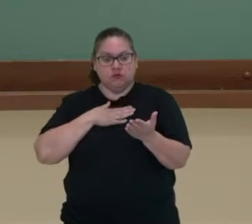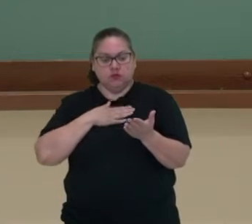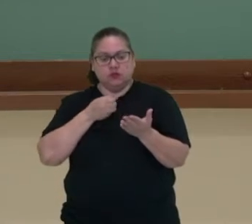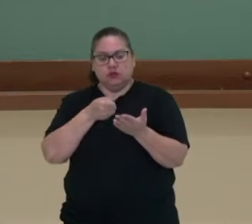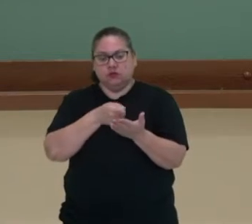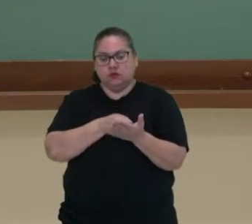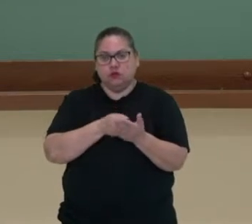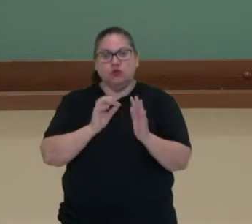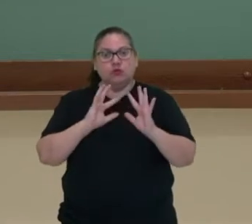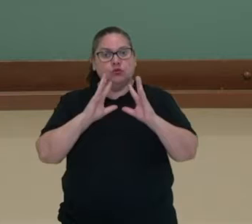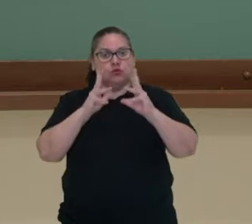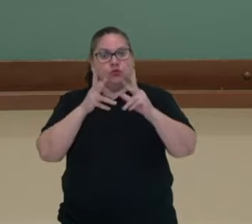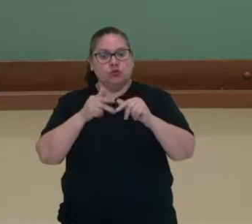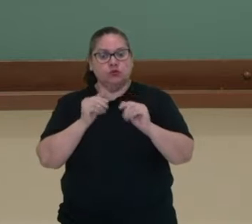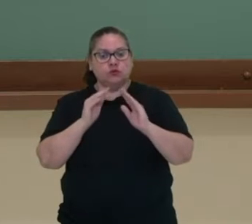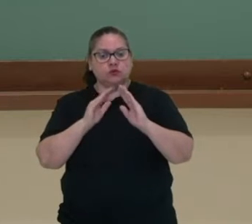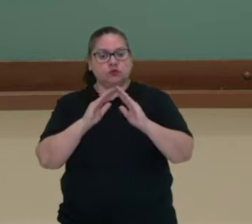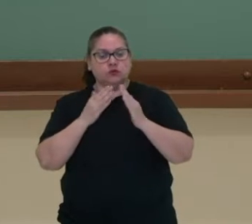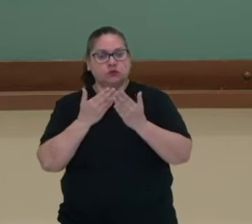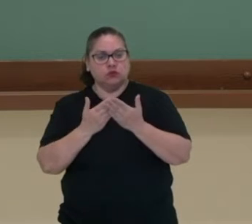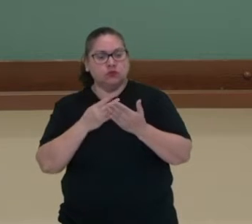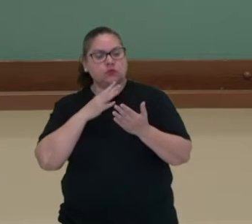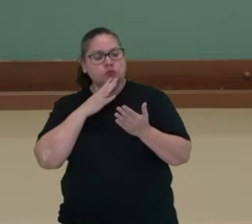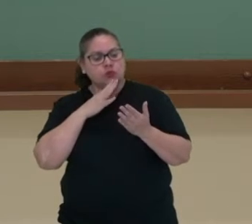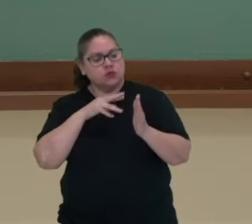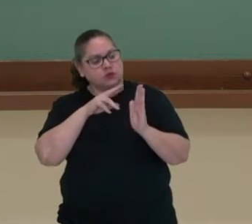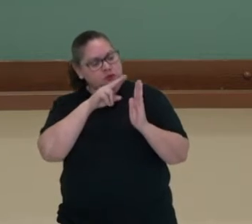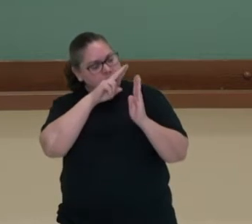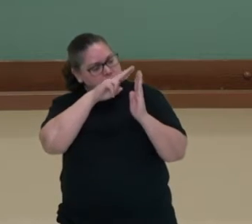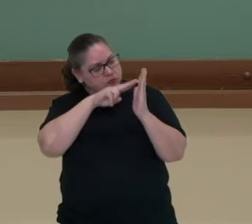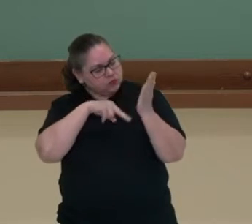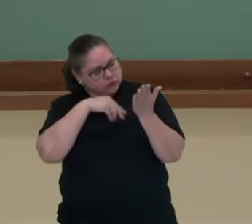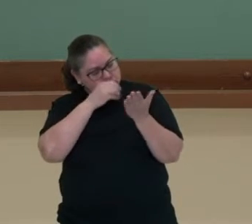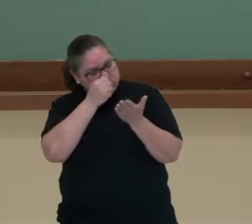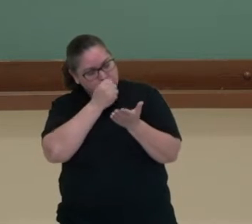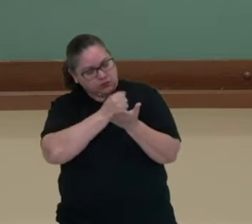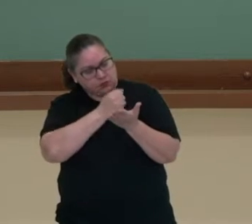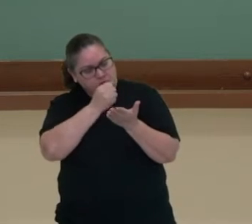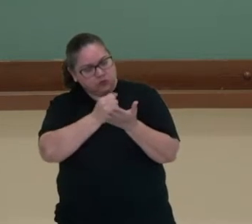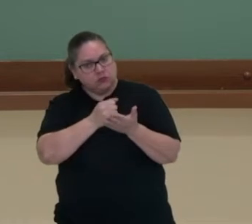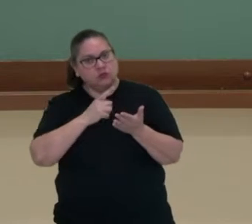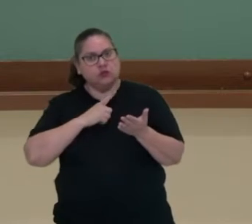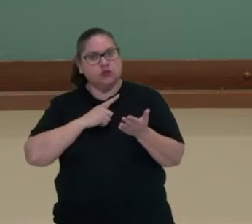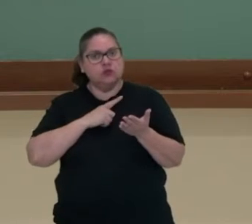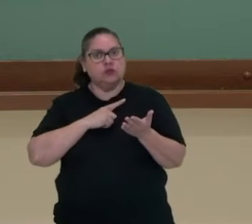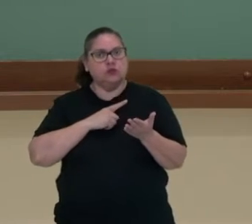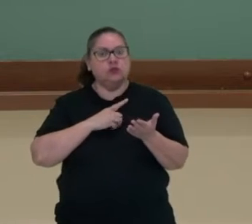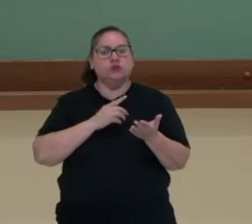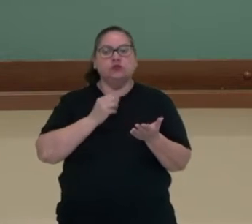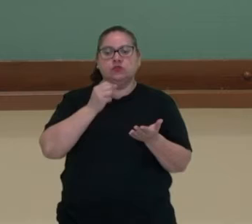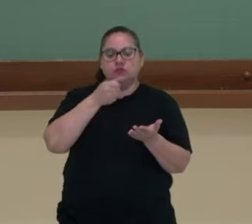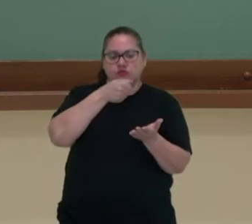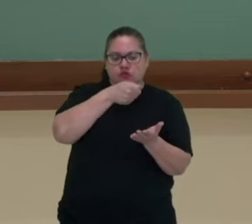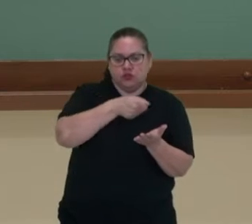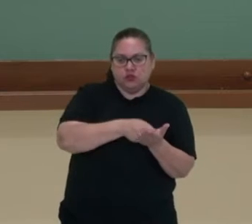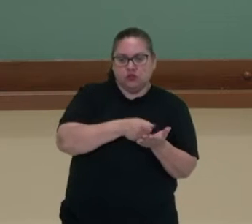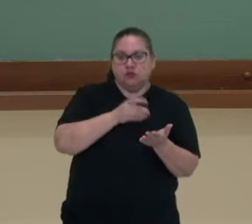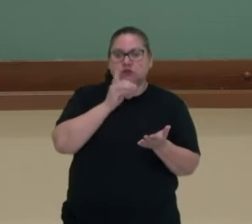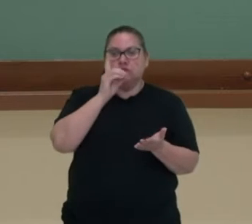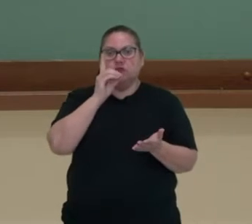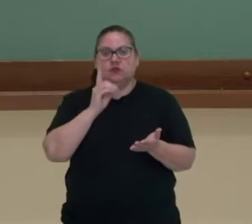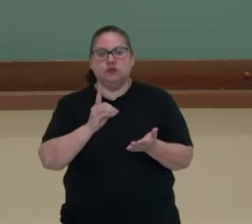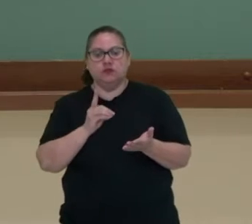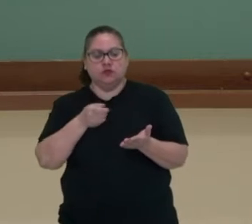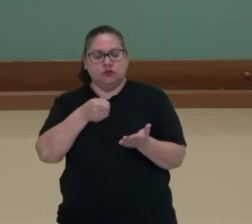e de toda a escola conhecer este documento em que tem os nossos direitos, deveres,